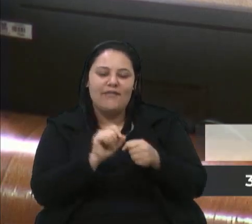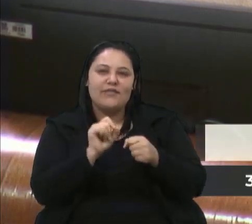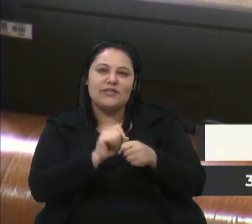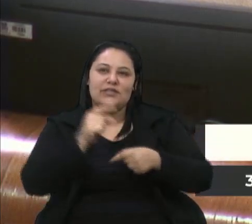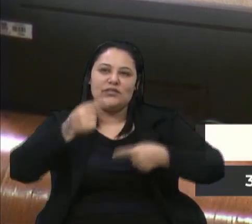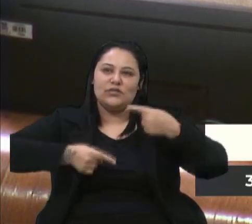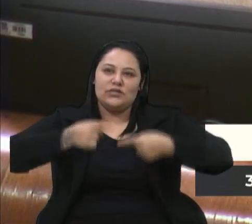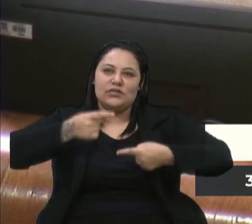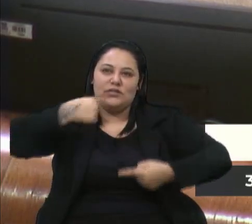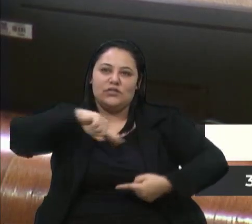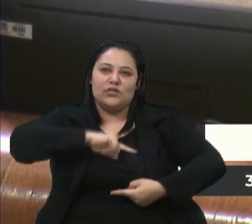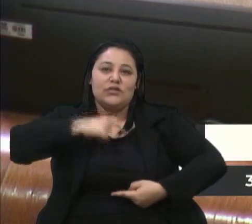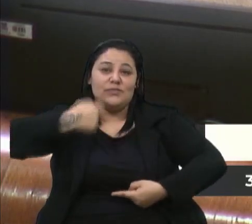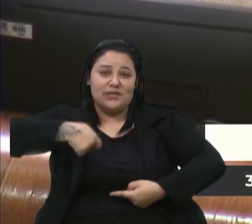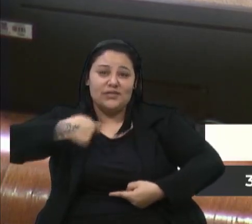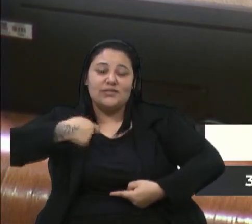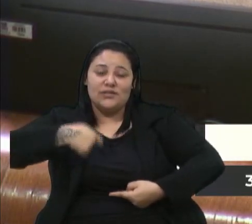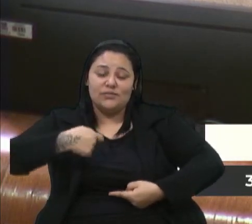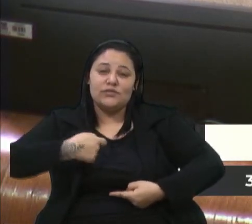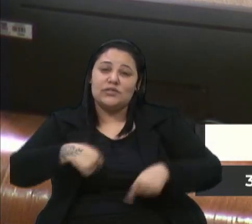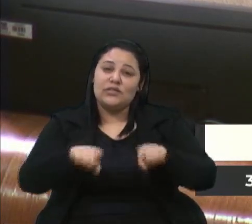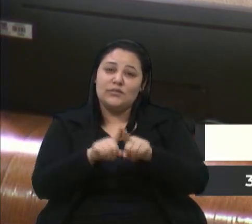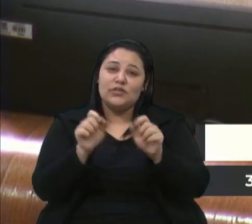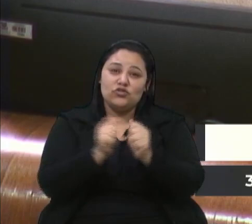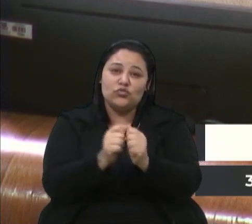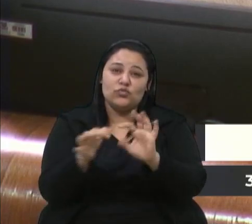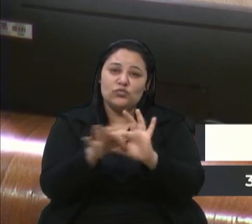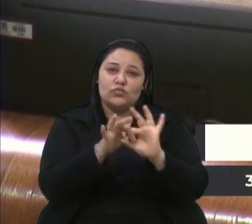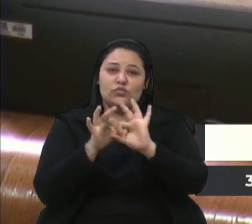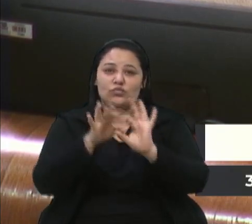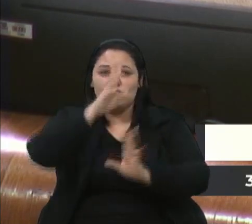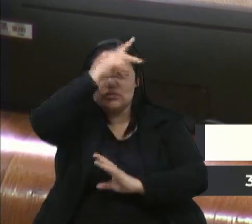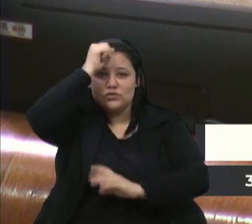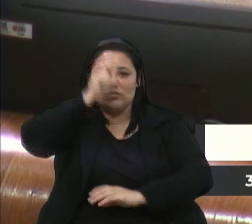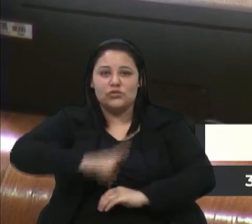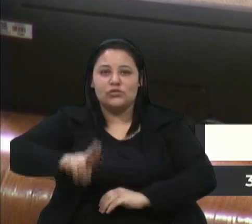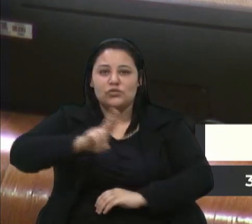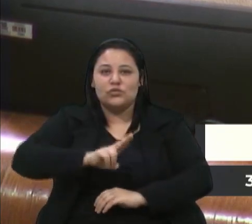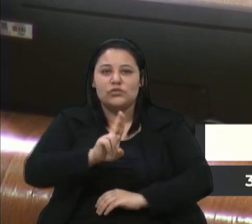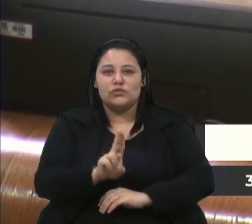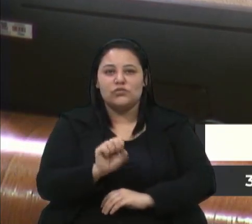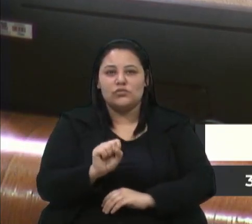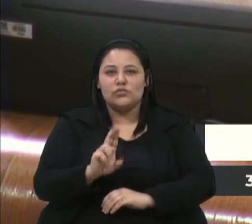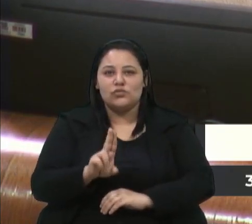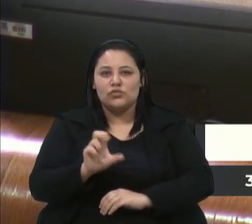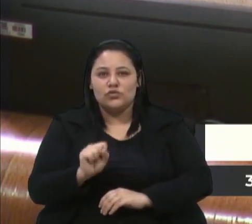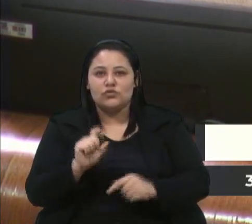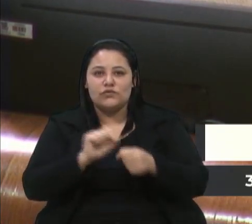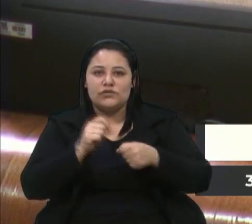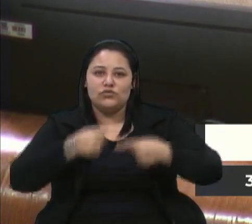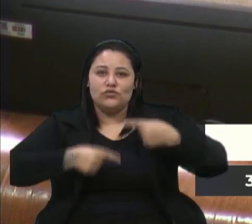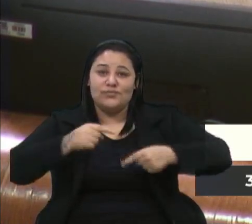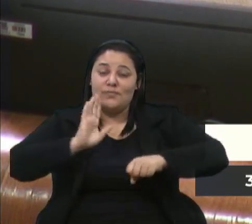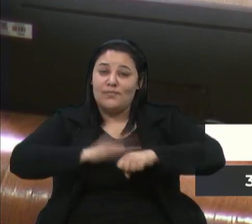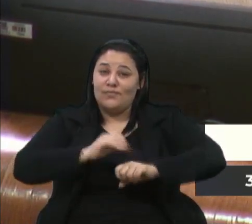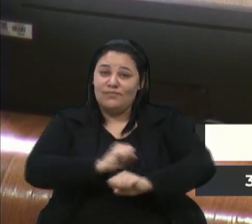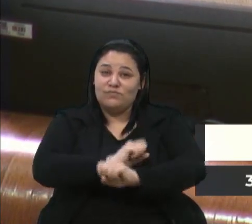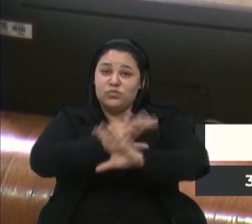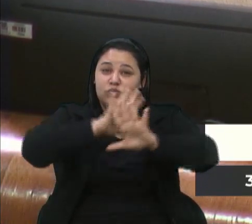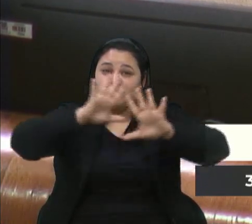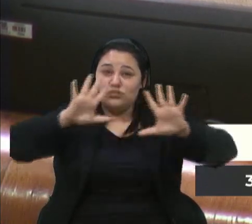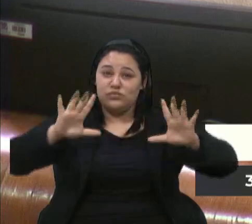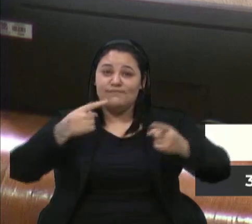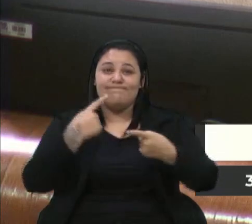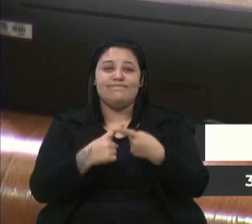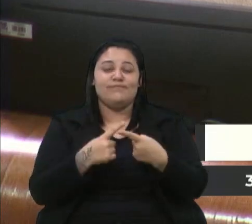né, inclusive com os municípios aqui que utilizam o Sistema Único de Saúde, fazer um debate mais amplo, porque,